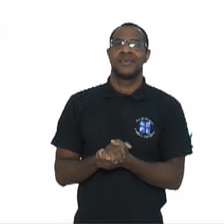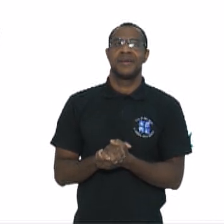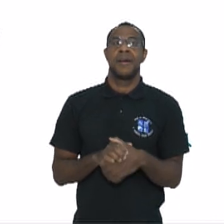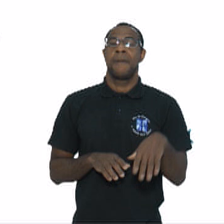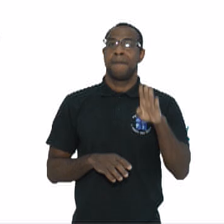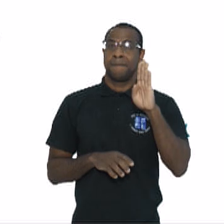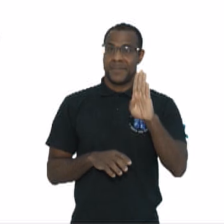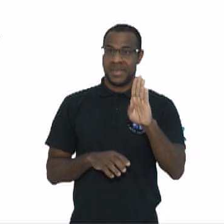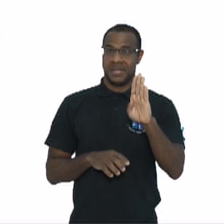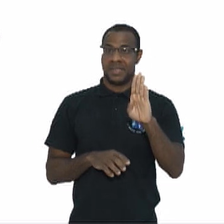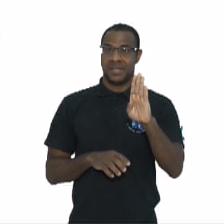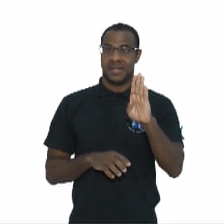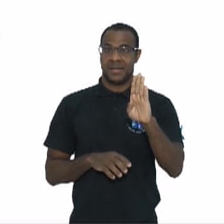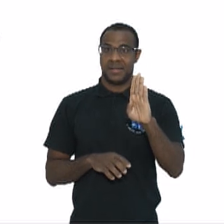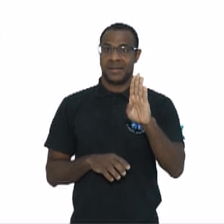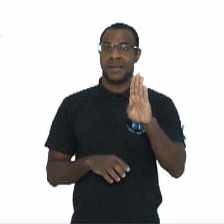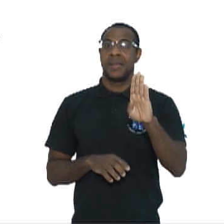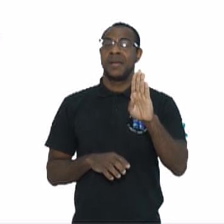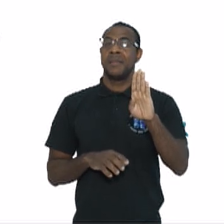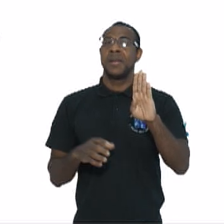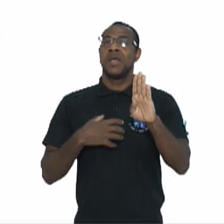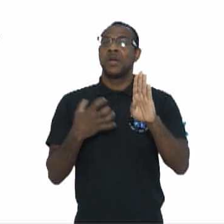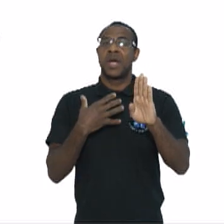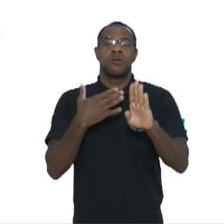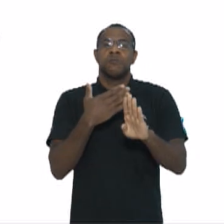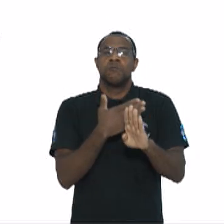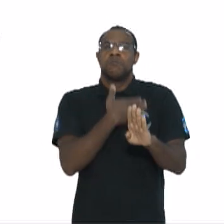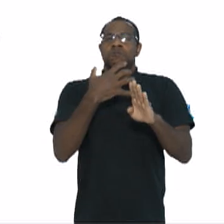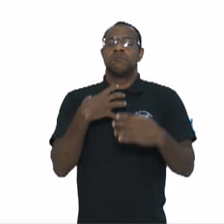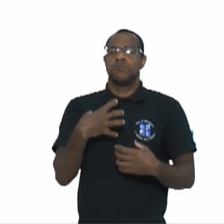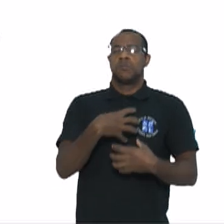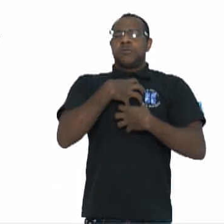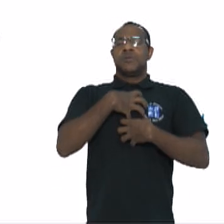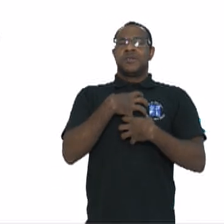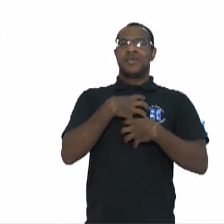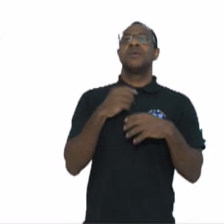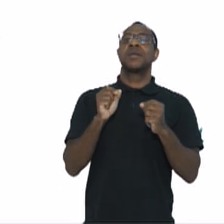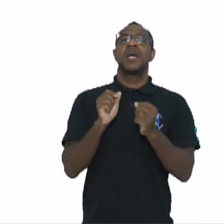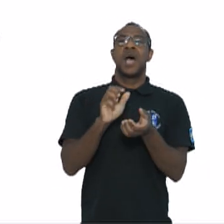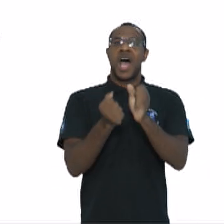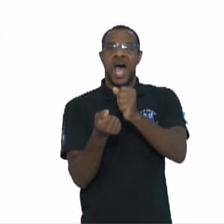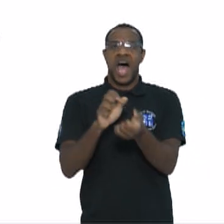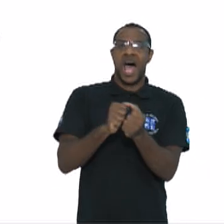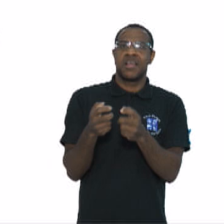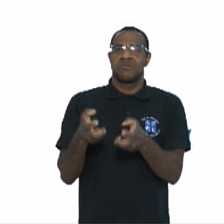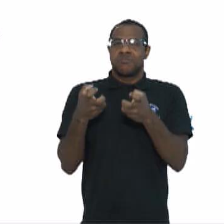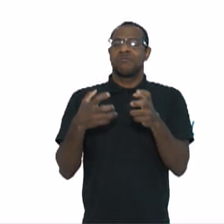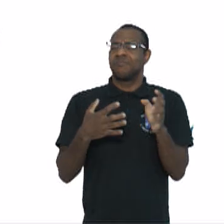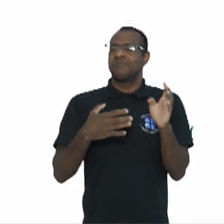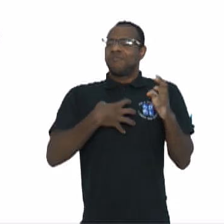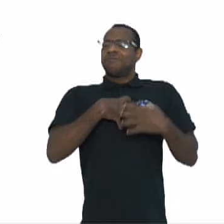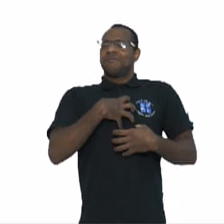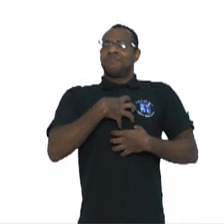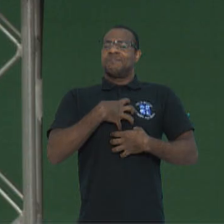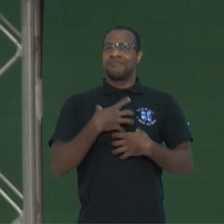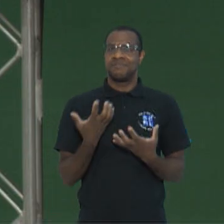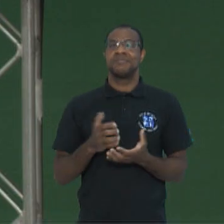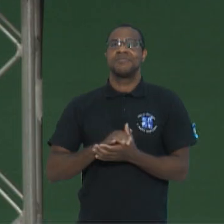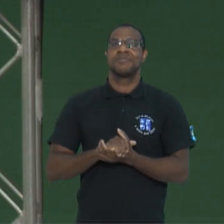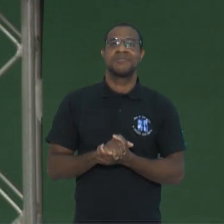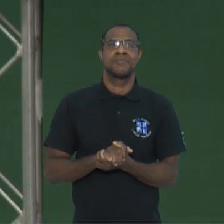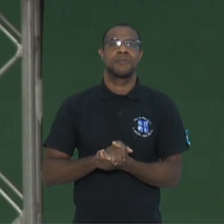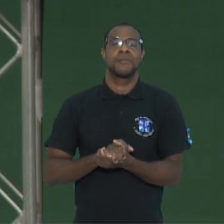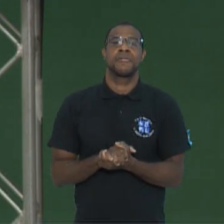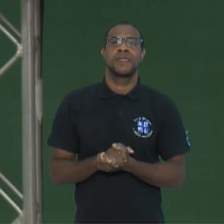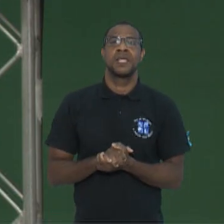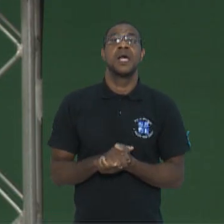Letra B, eu quero tocar as pessoas com a arte. Vincent Van Gogh. Né? Lembrando que nós já falamos de Vincent Van Gogh na